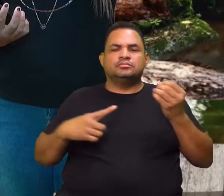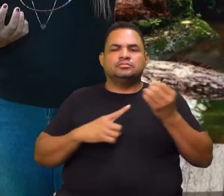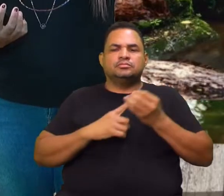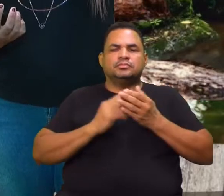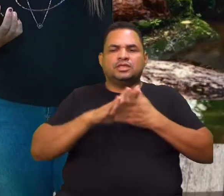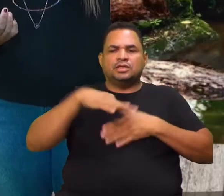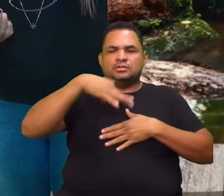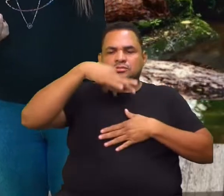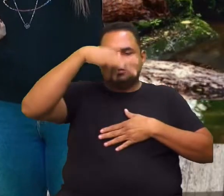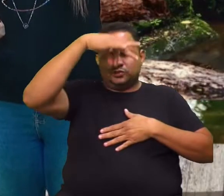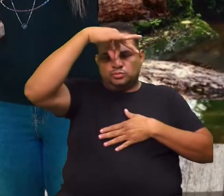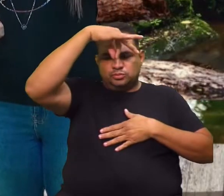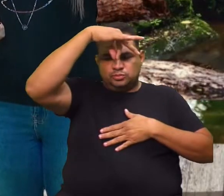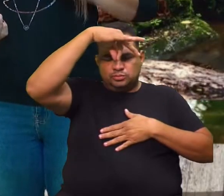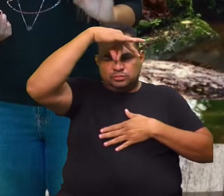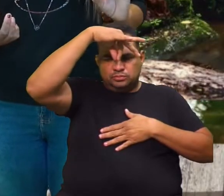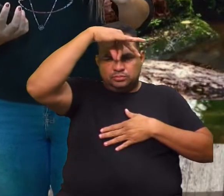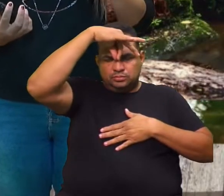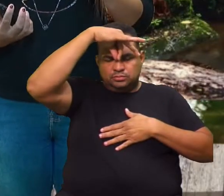e vão chegar lá